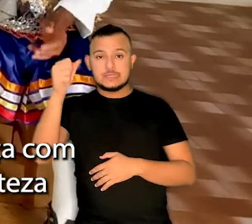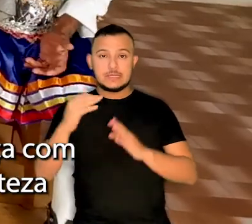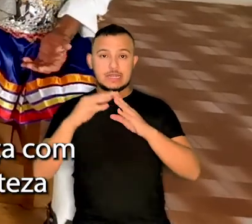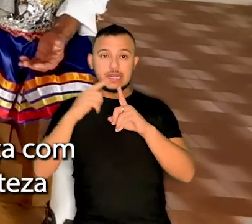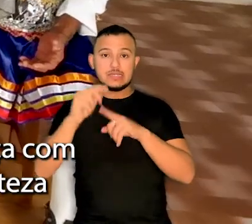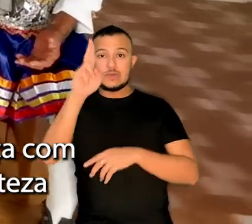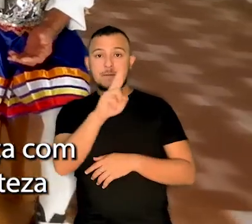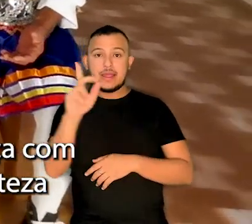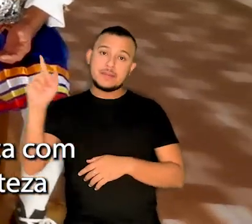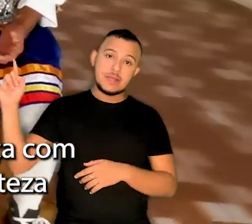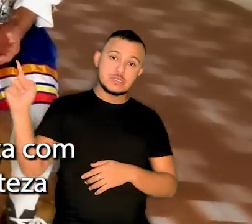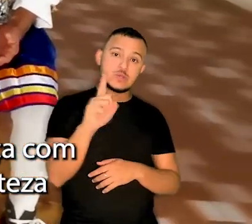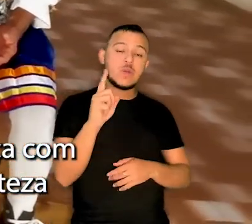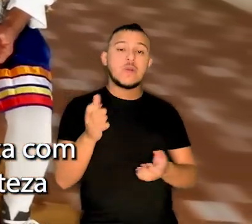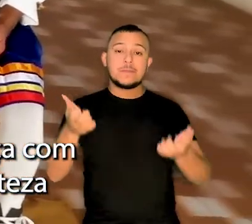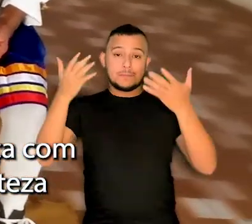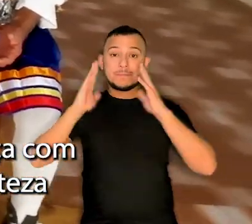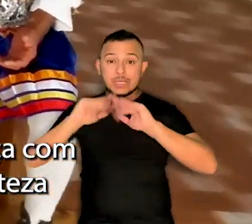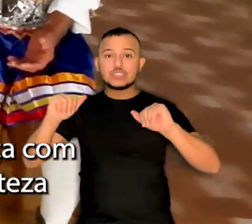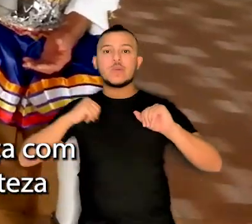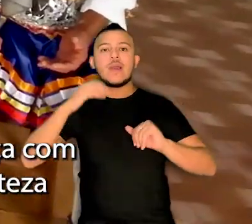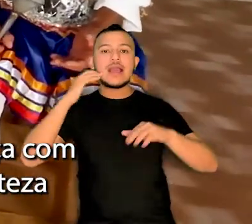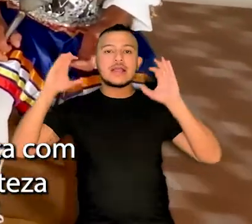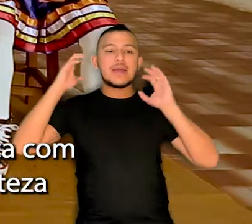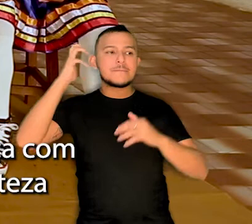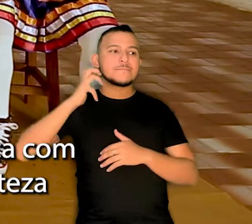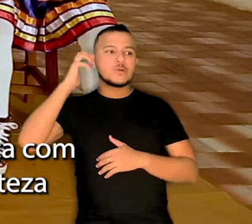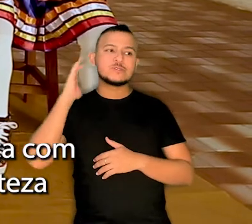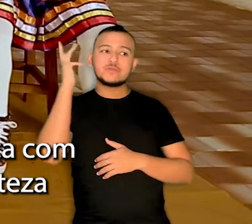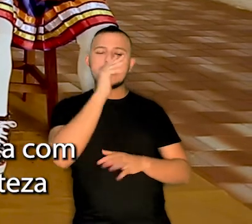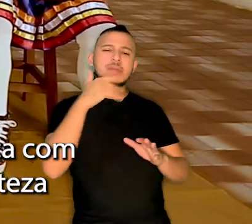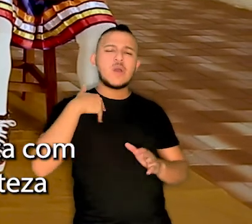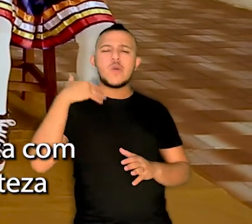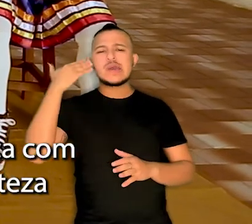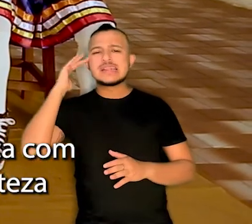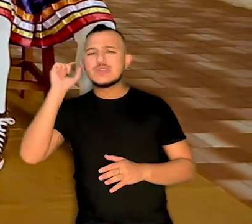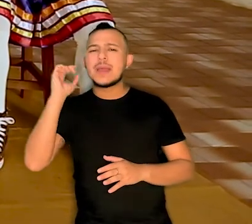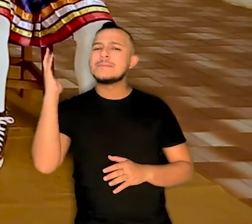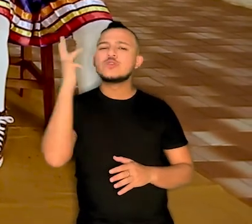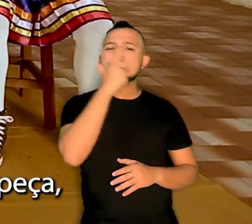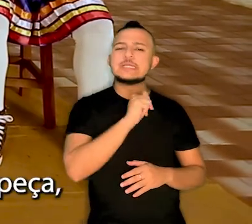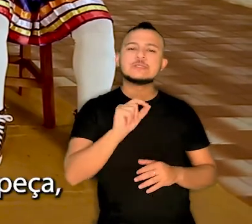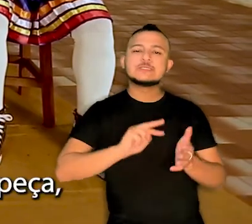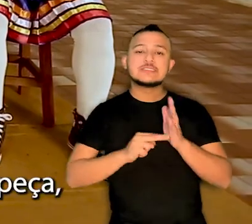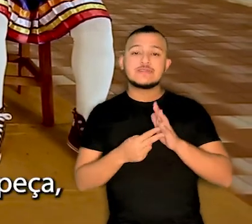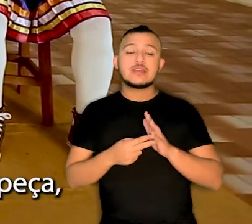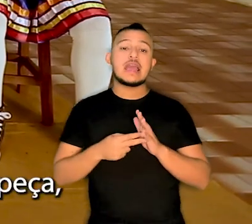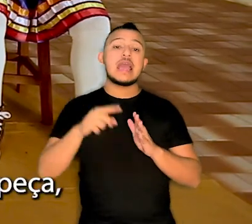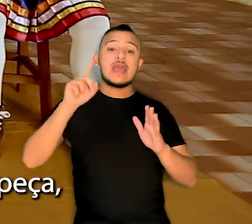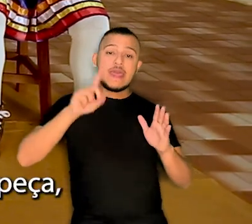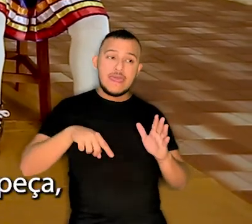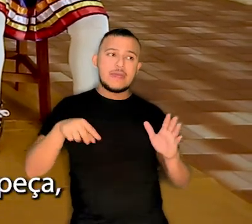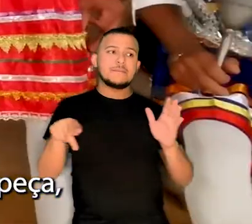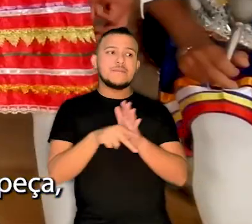Padre Murilo passou por perto e mandou cantar uma peça com aquela boniteza. Mas eu não entendi o que era aquela boniteza. Era nas peças